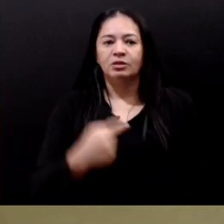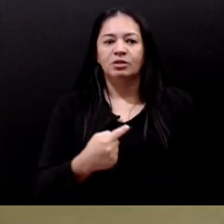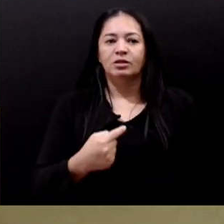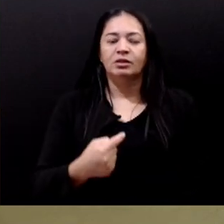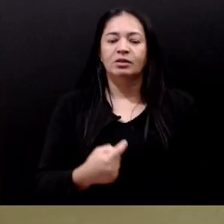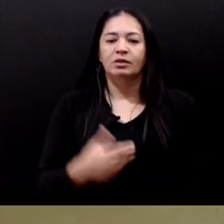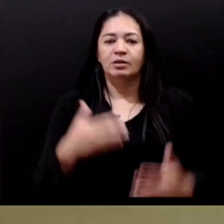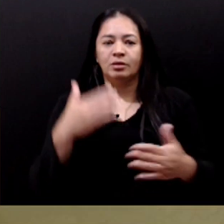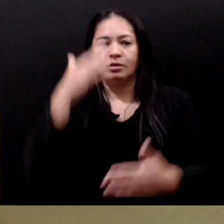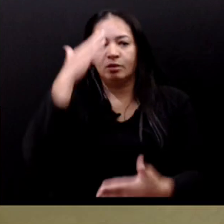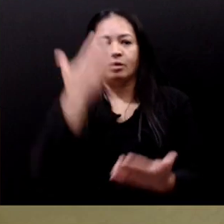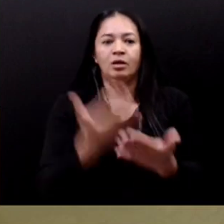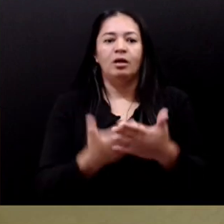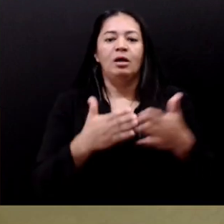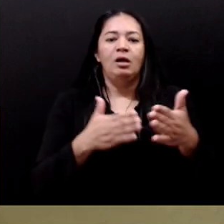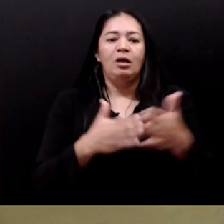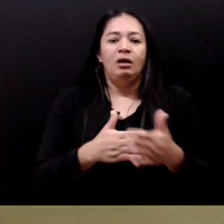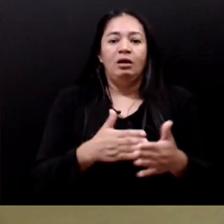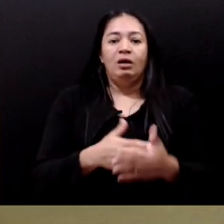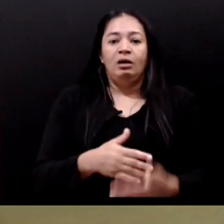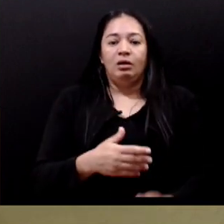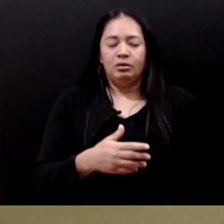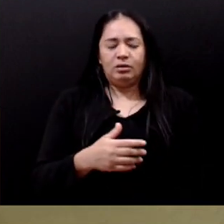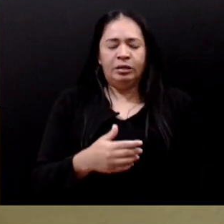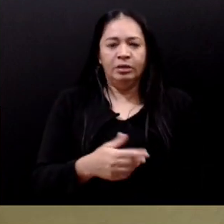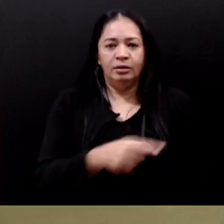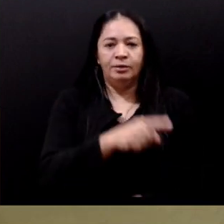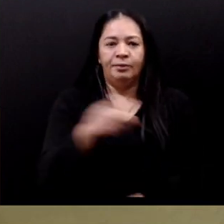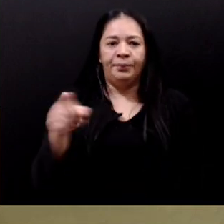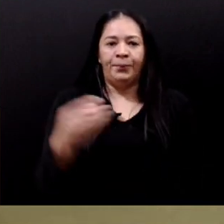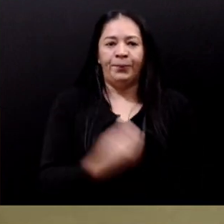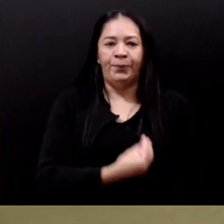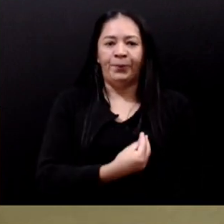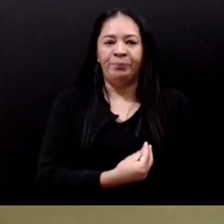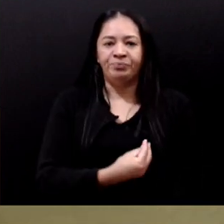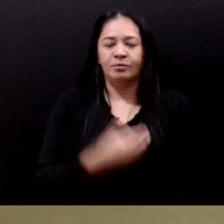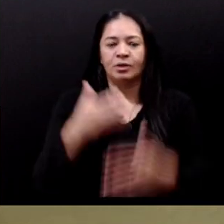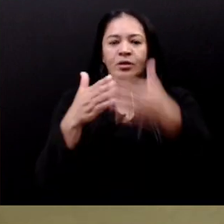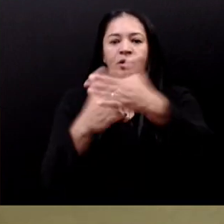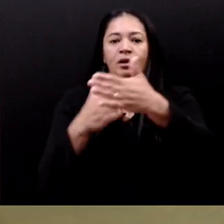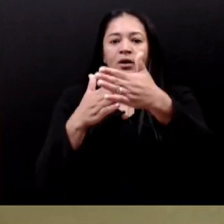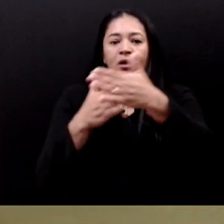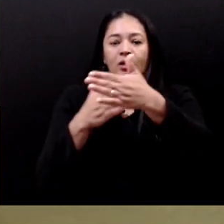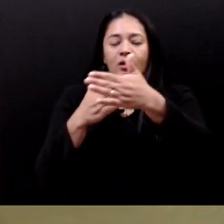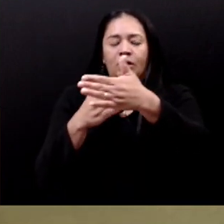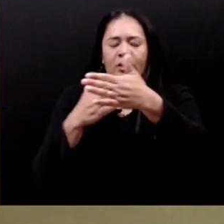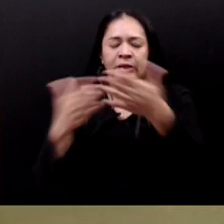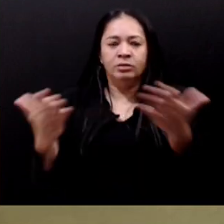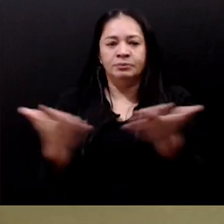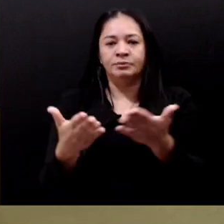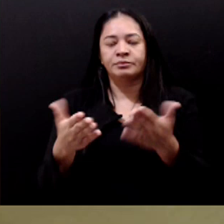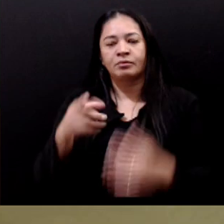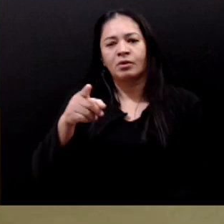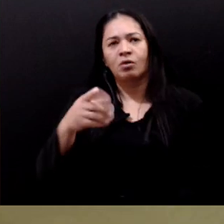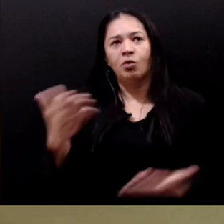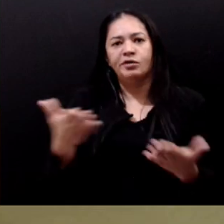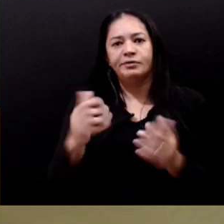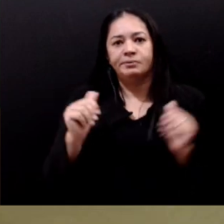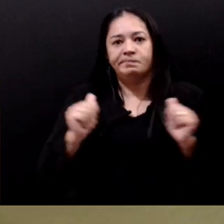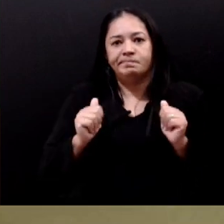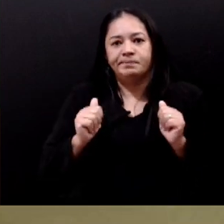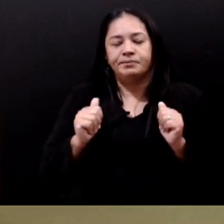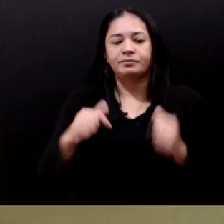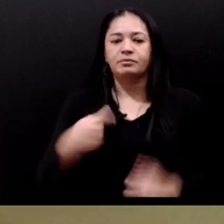que você viveu, coisas que você aprendeu e que Uhum. te limitam hoje, que te bloqueiam hoje, né? E a gente precisa e consegue desbloquear